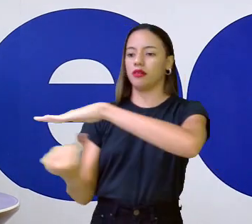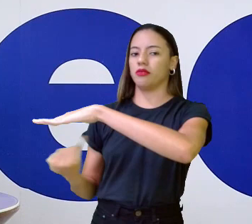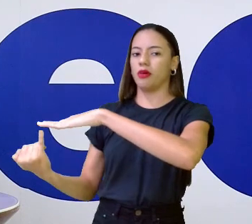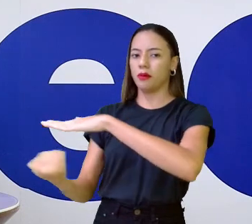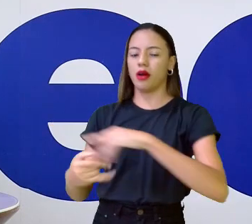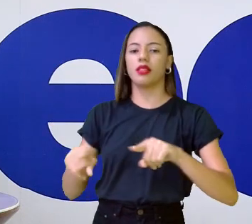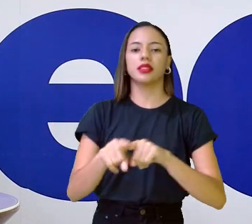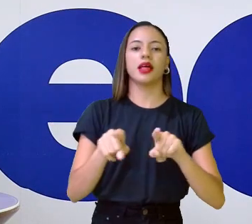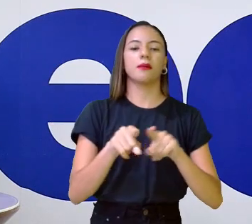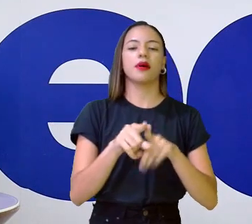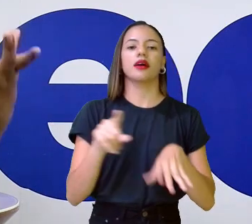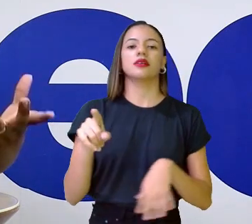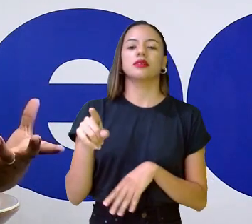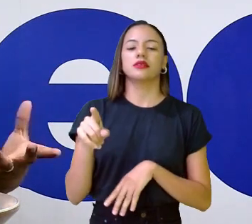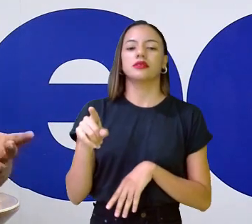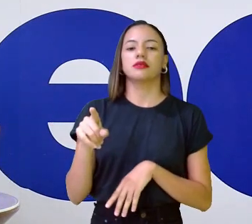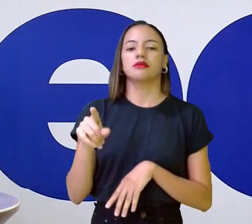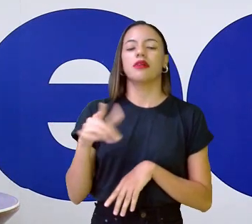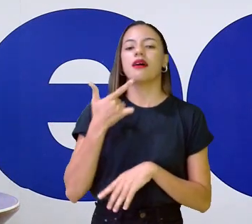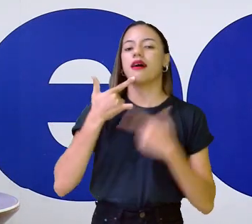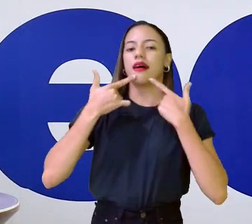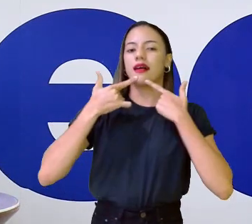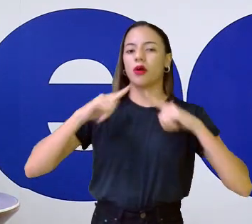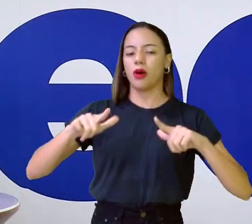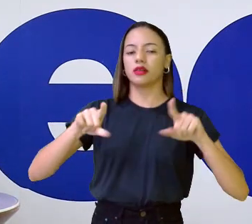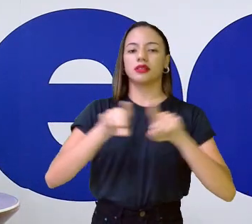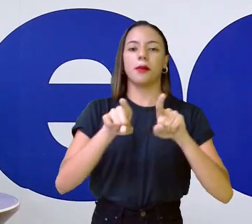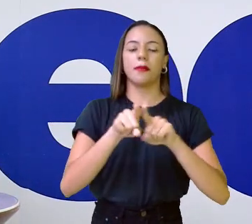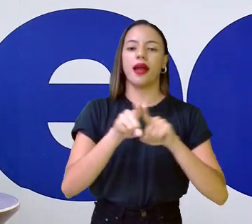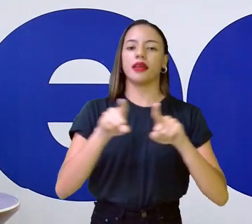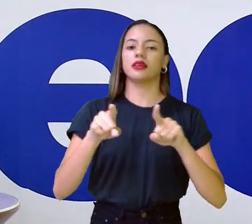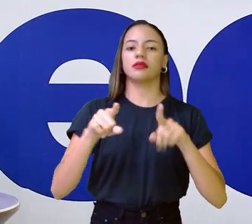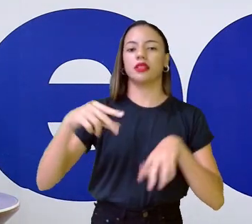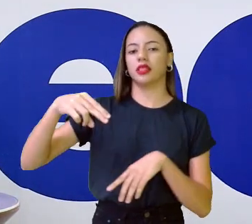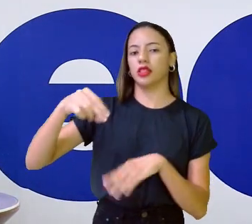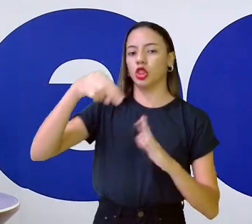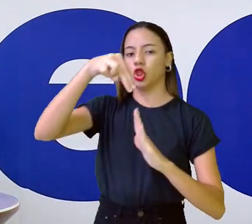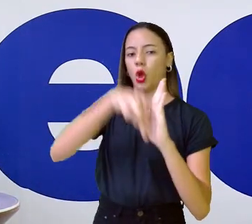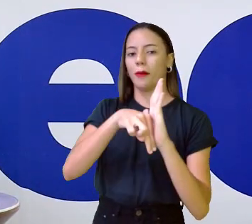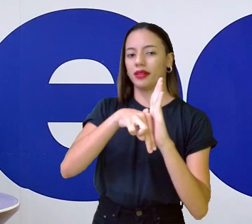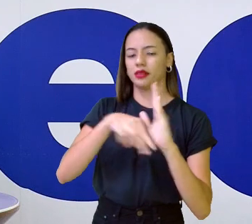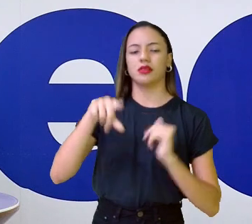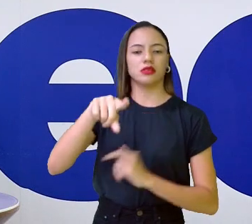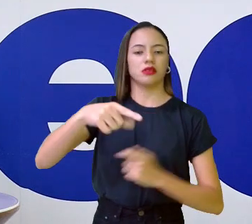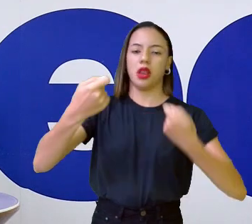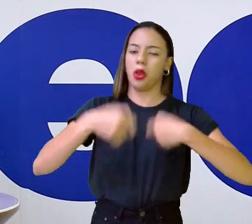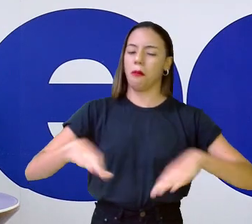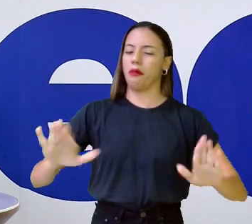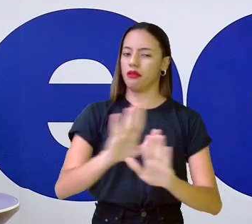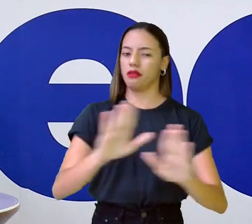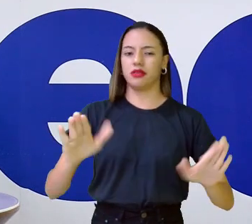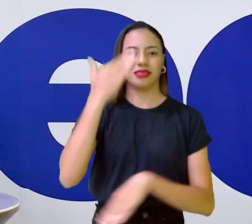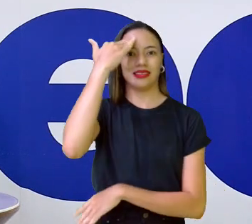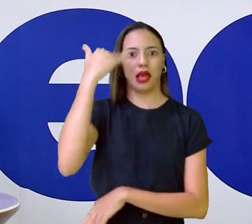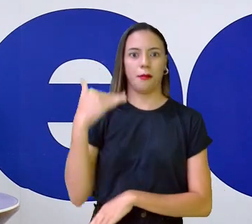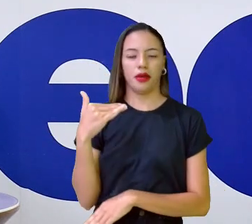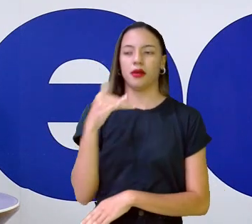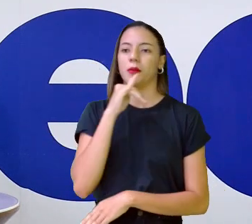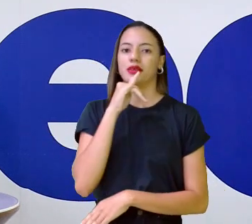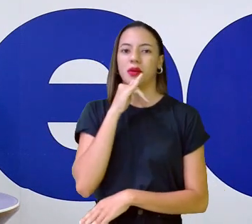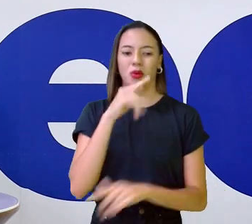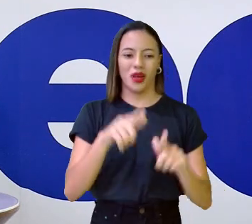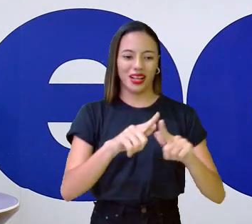norma padrão, gramática normativa, não é? Isso. Então você não precisa saber que se trata da gramática normativa,